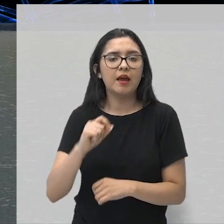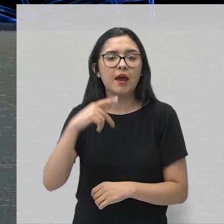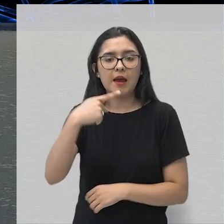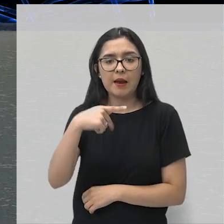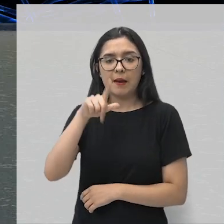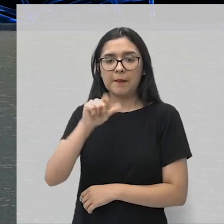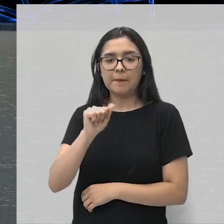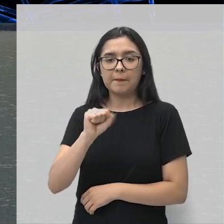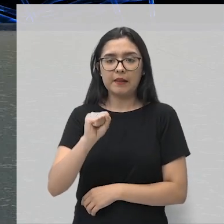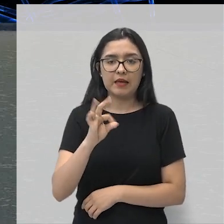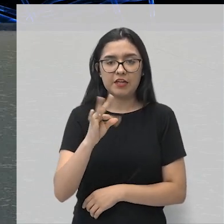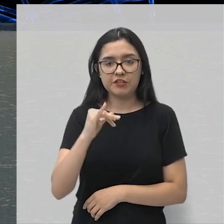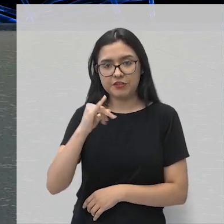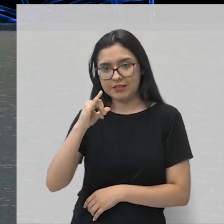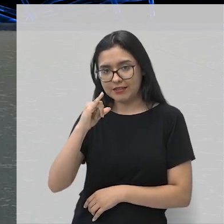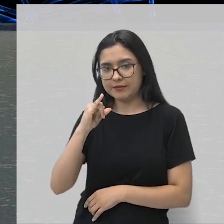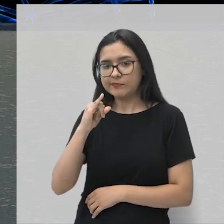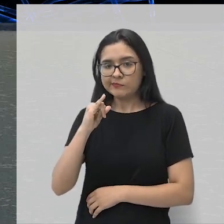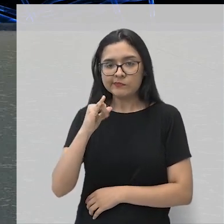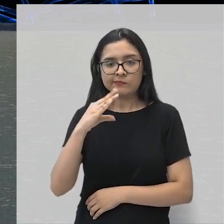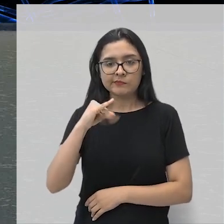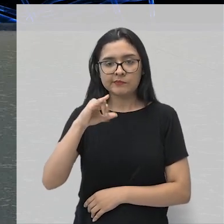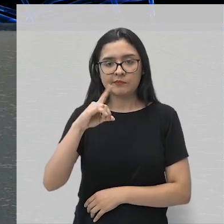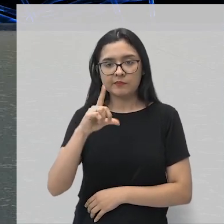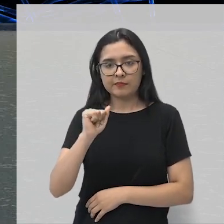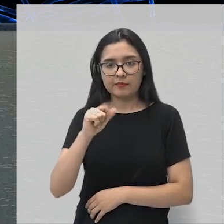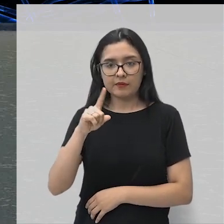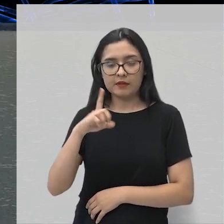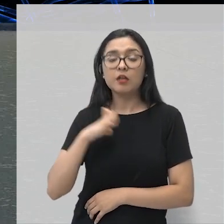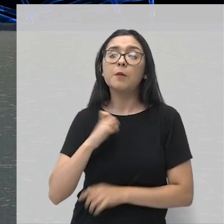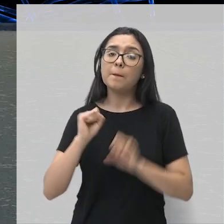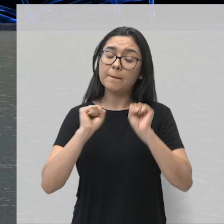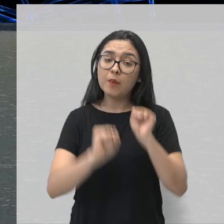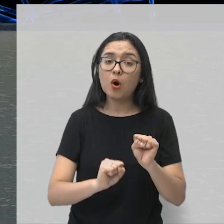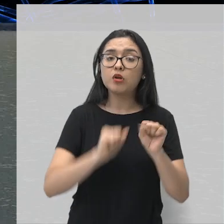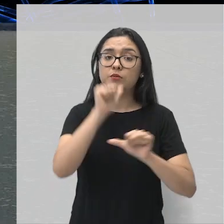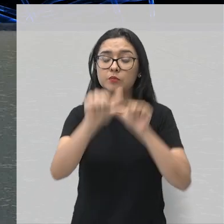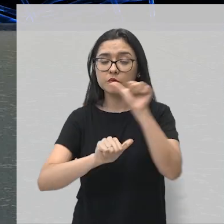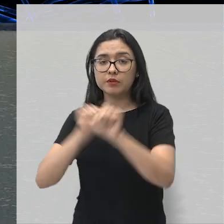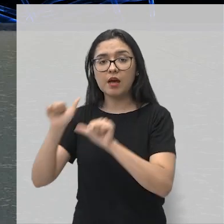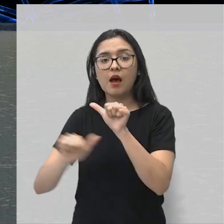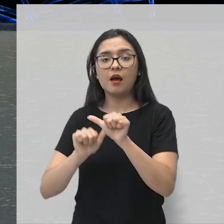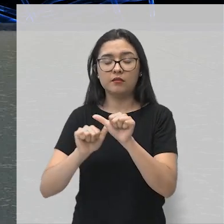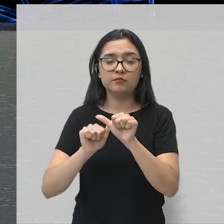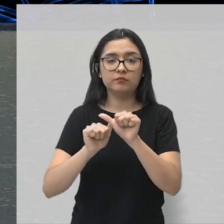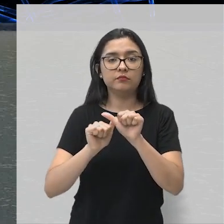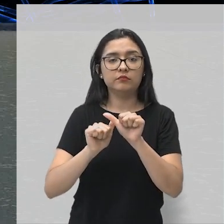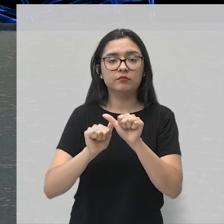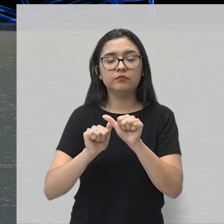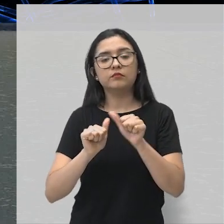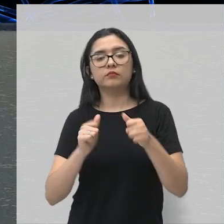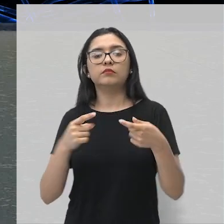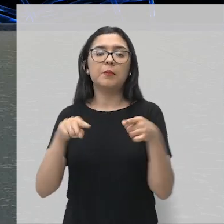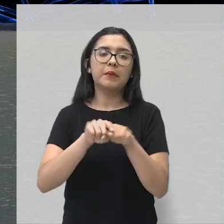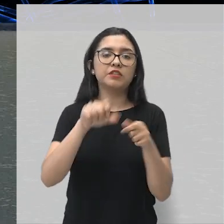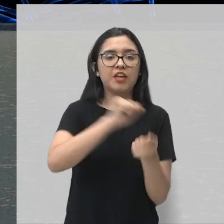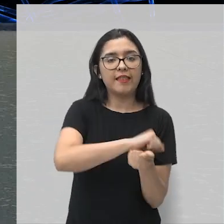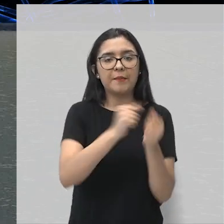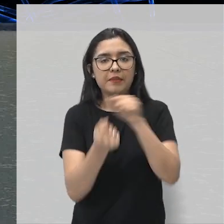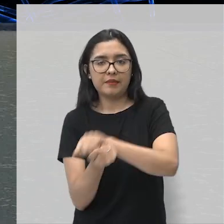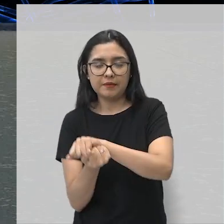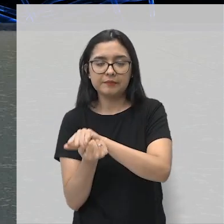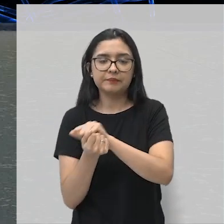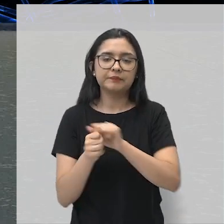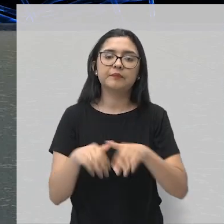é isso, né? Isso significa que eles podem mudar e se adaptar em resposta à experiência.